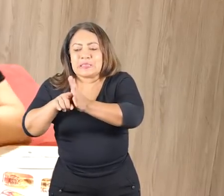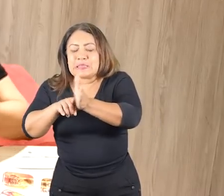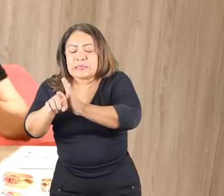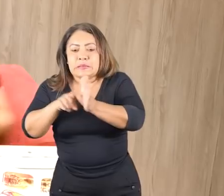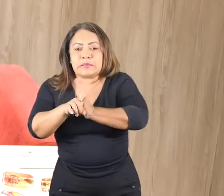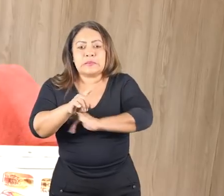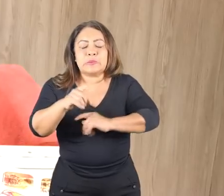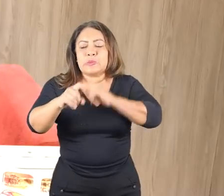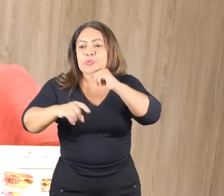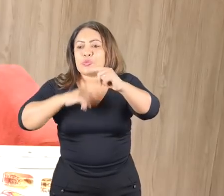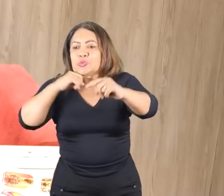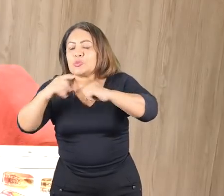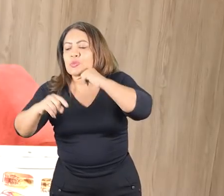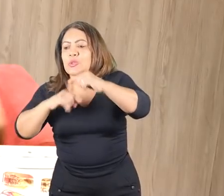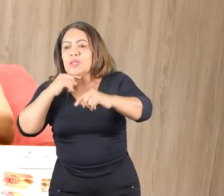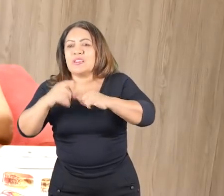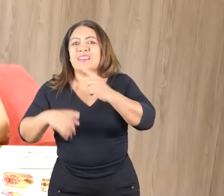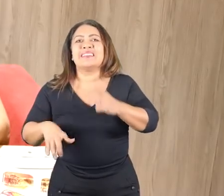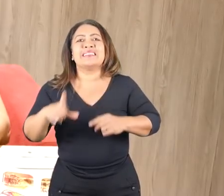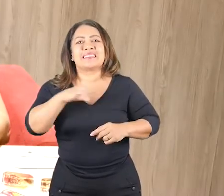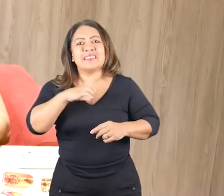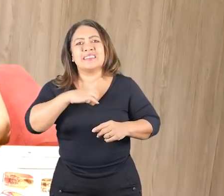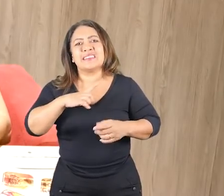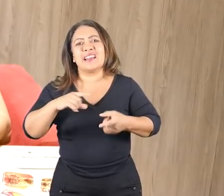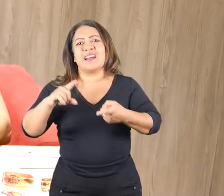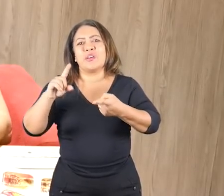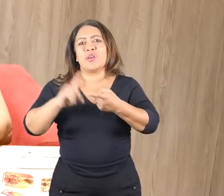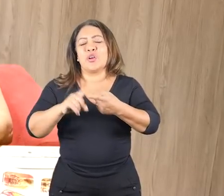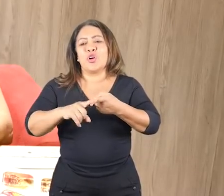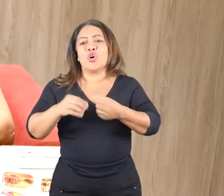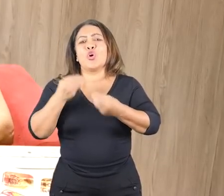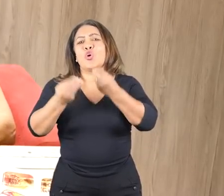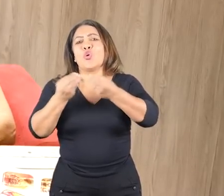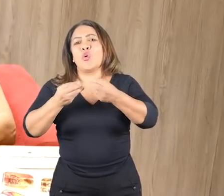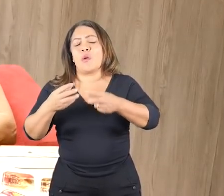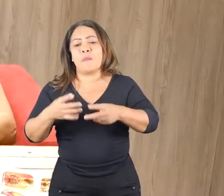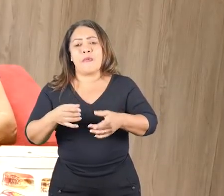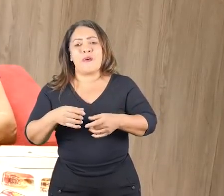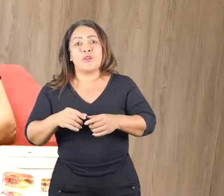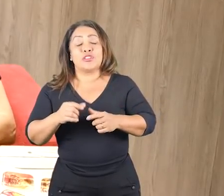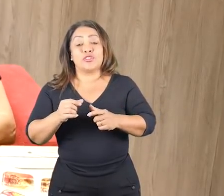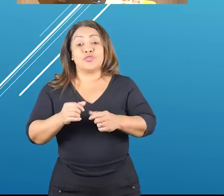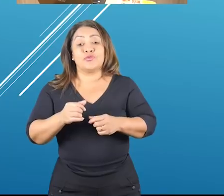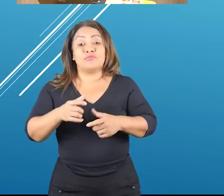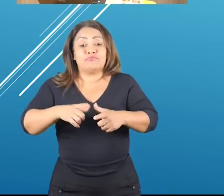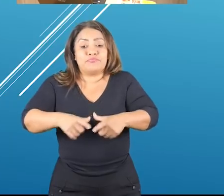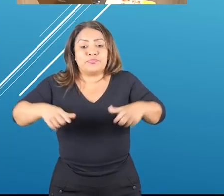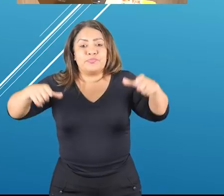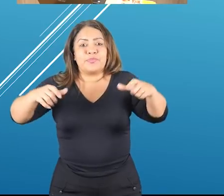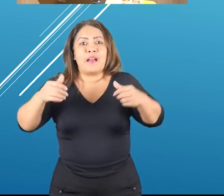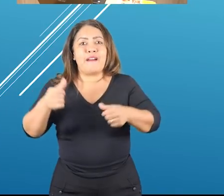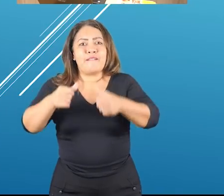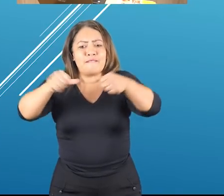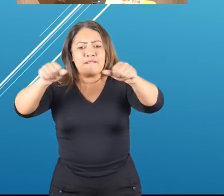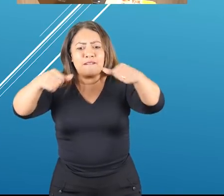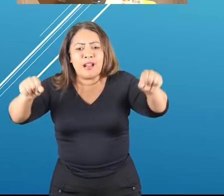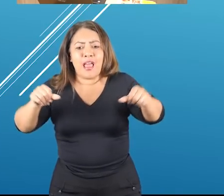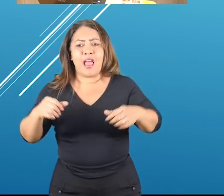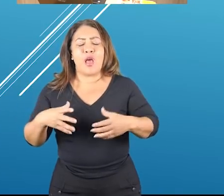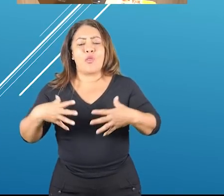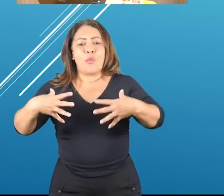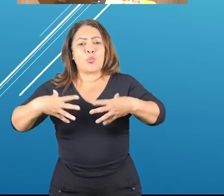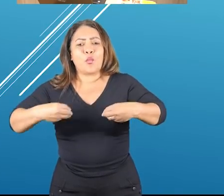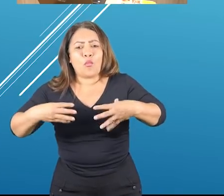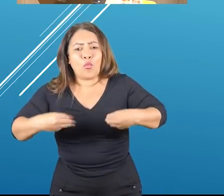que não são tanto da escola, mas que também acontecem lá, que é a questão do desfraude com as crianças bem pequenas,